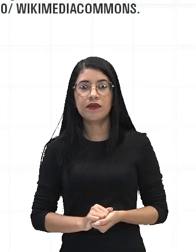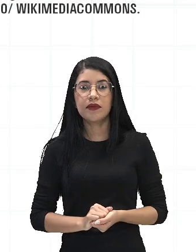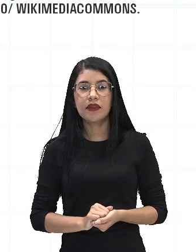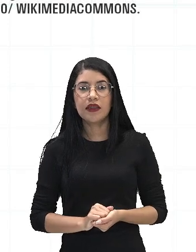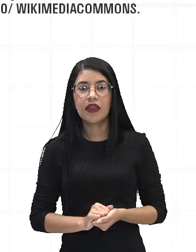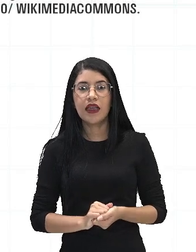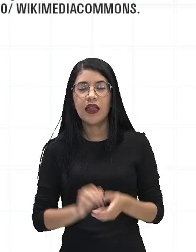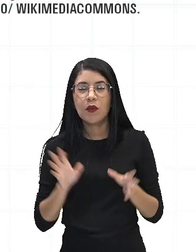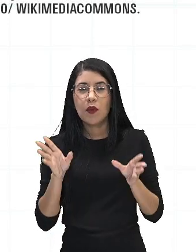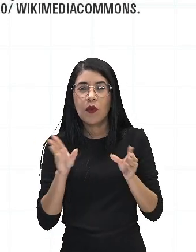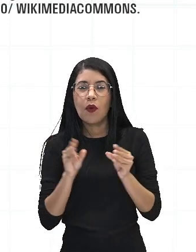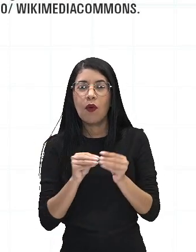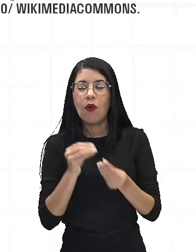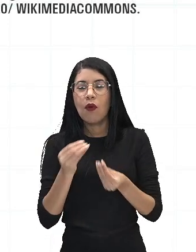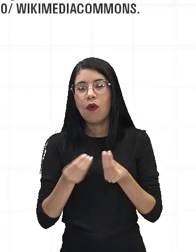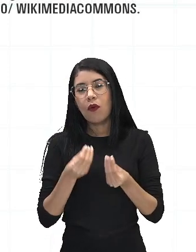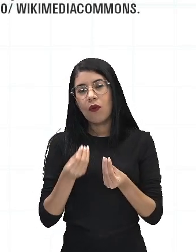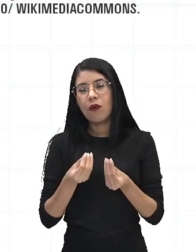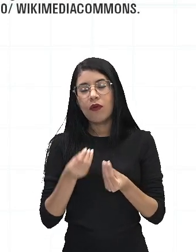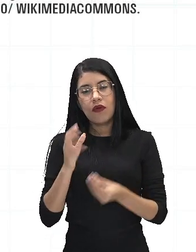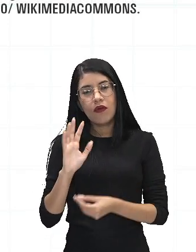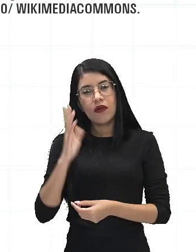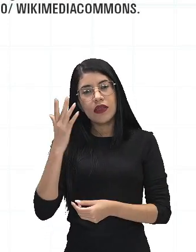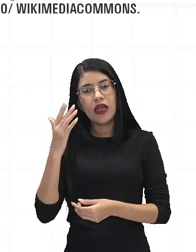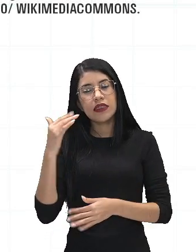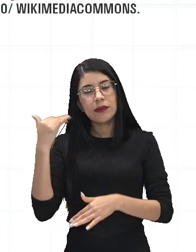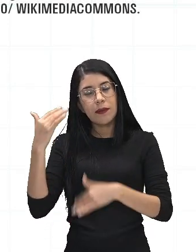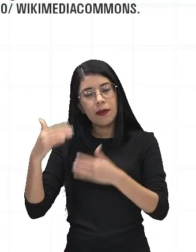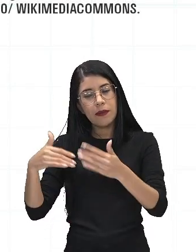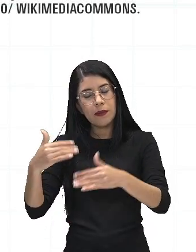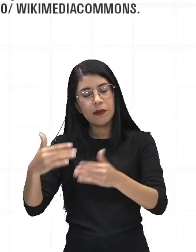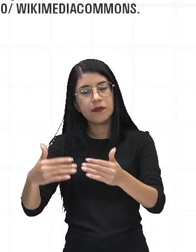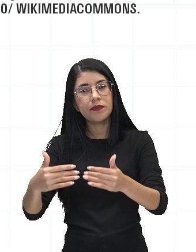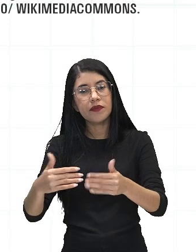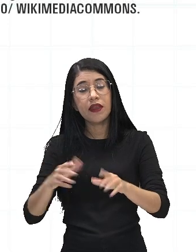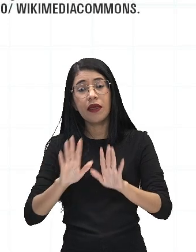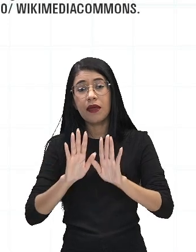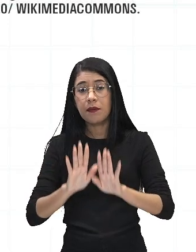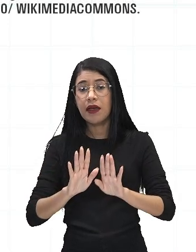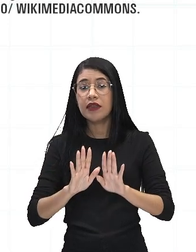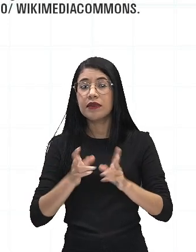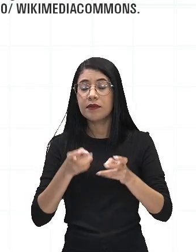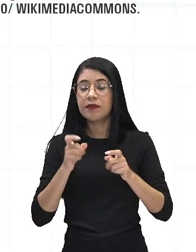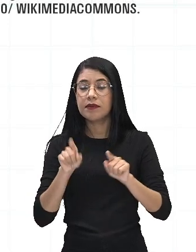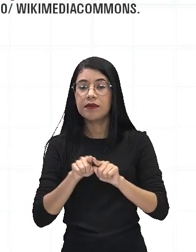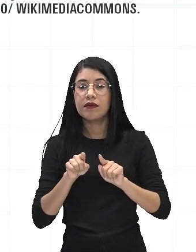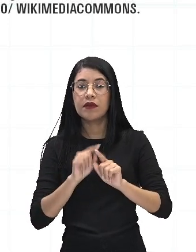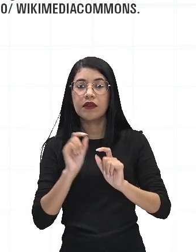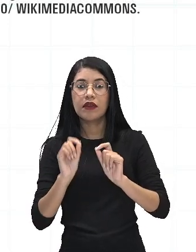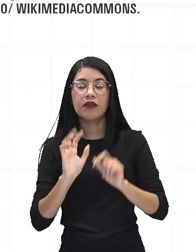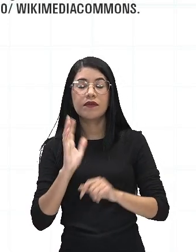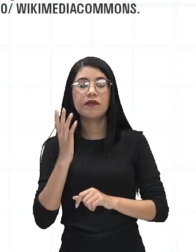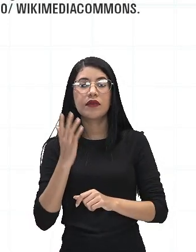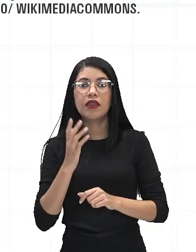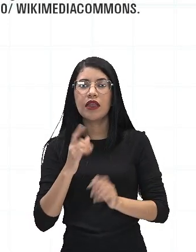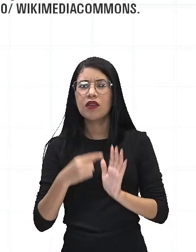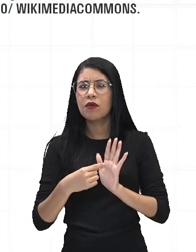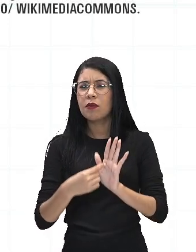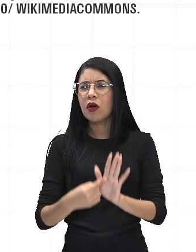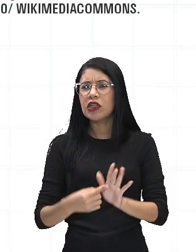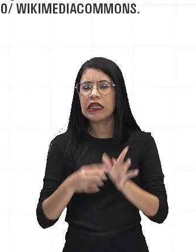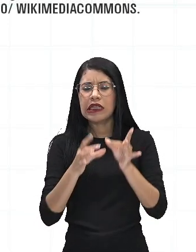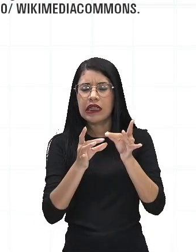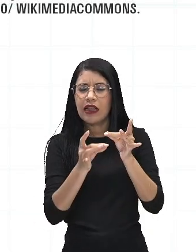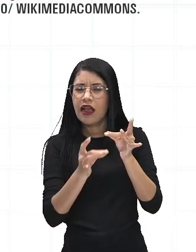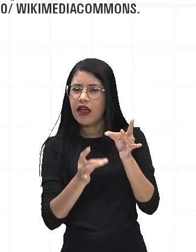do que irá ocorrer na história. Mas percebam que esta síntese, este resumo, não revela muita